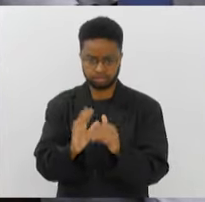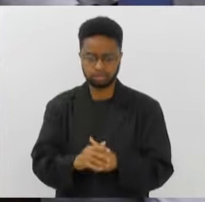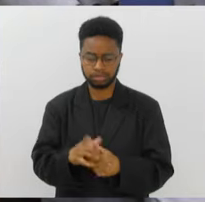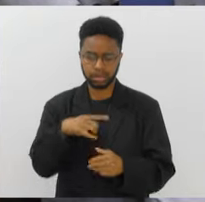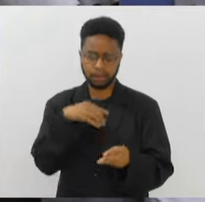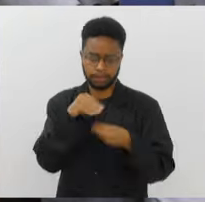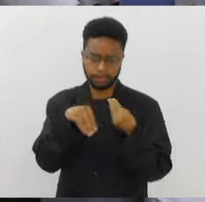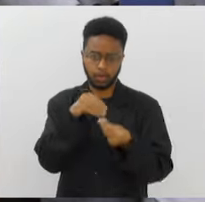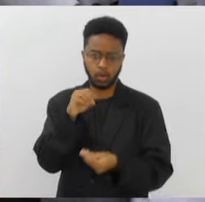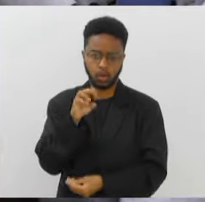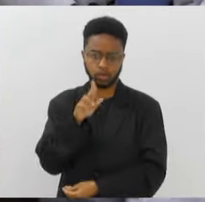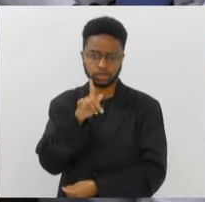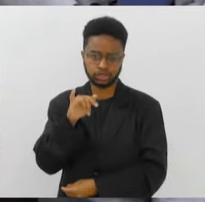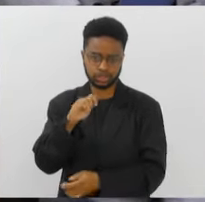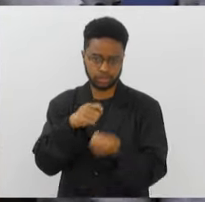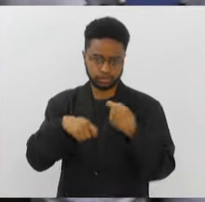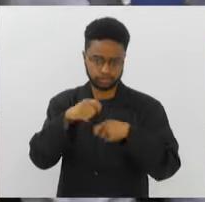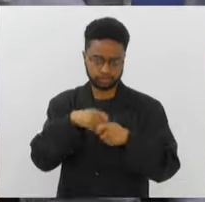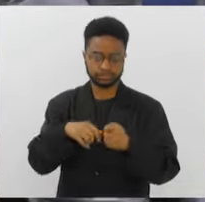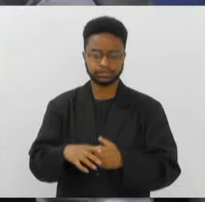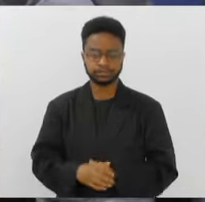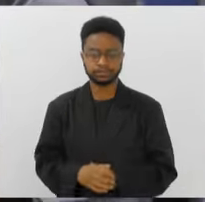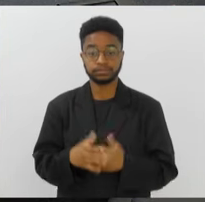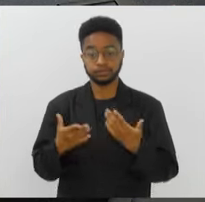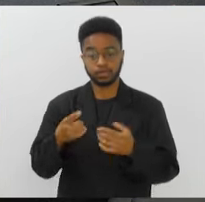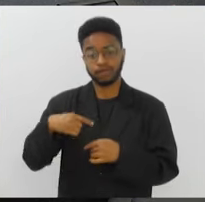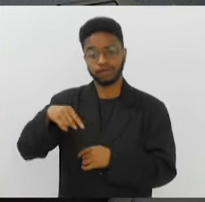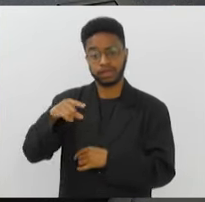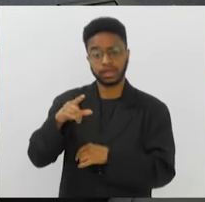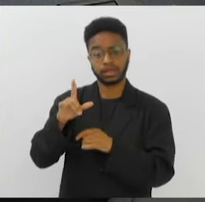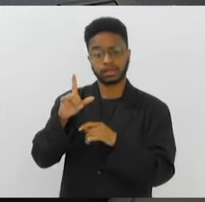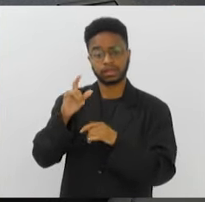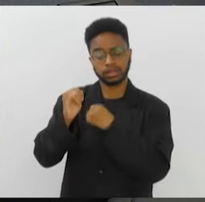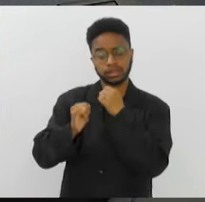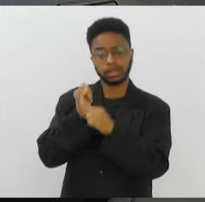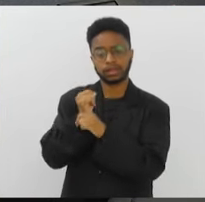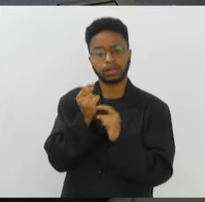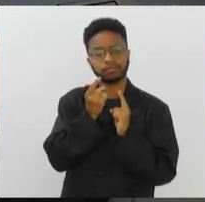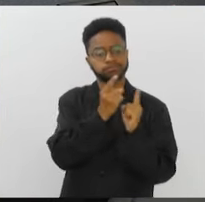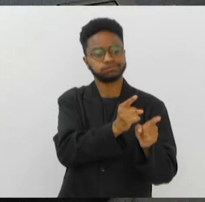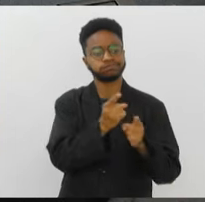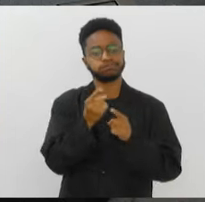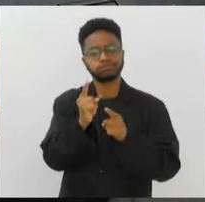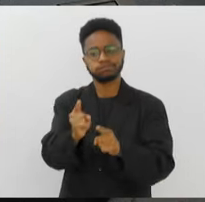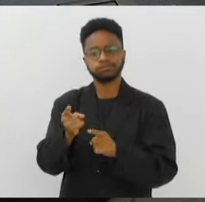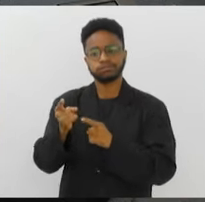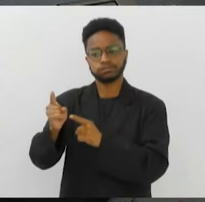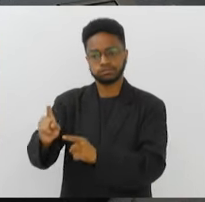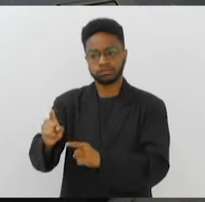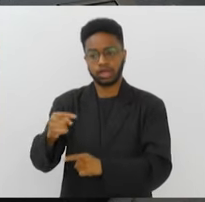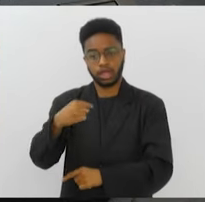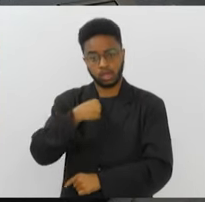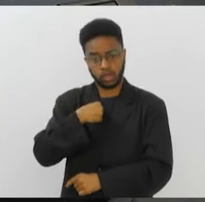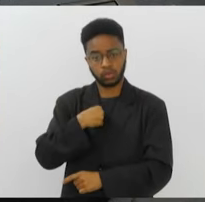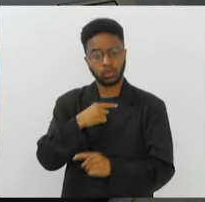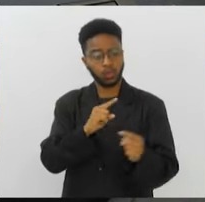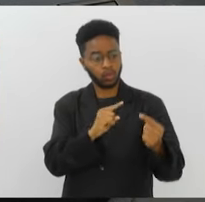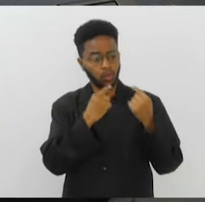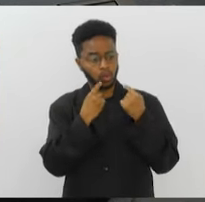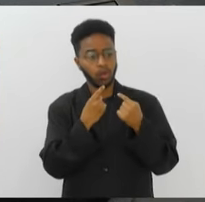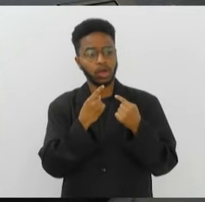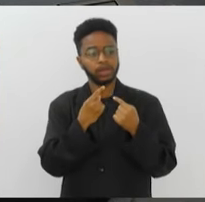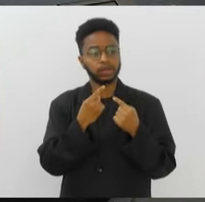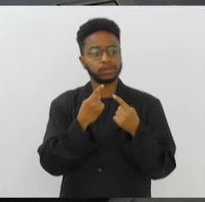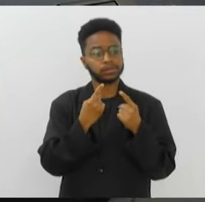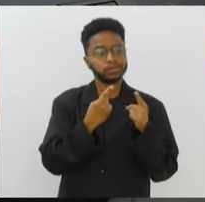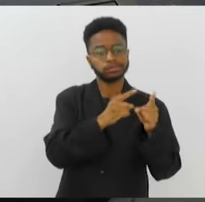fazem, essa orgia administrativa. E aí ele fica na internet atacando a mim, o deputado Alain Lopes, o deputado Rodrigo